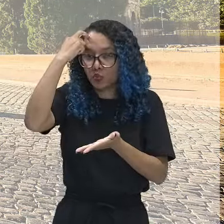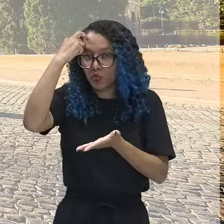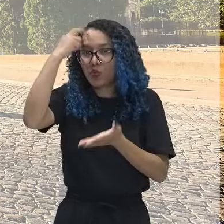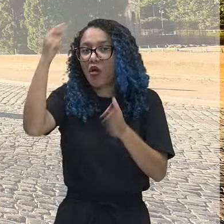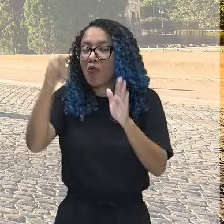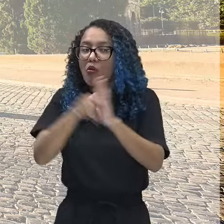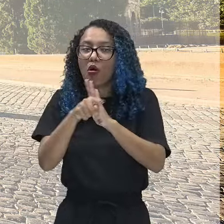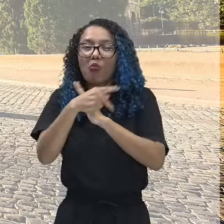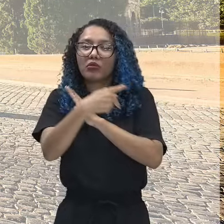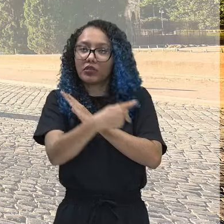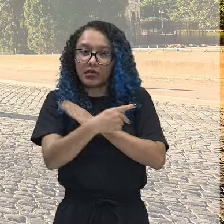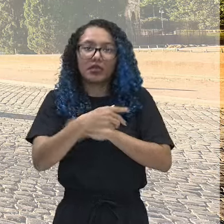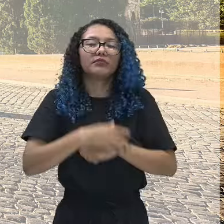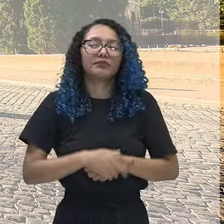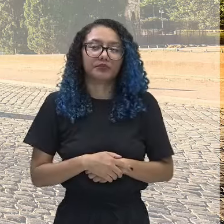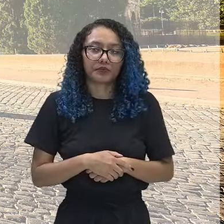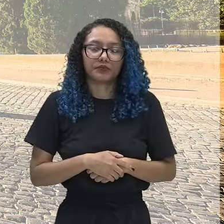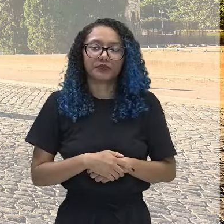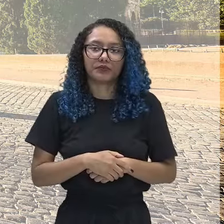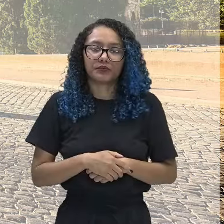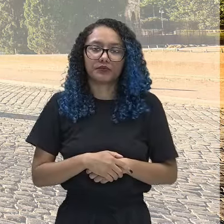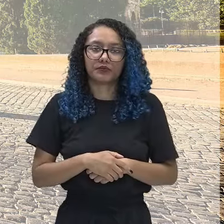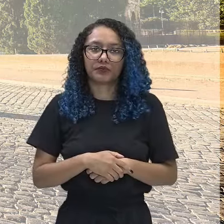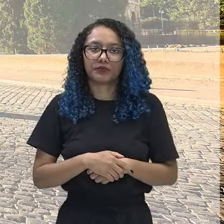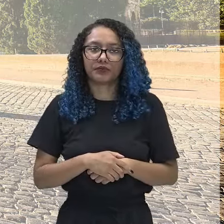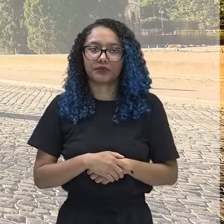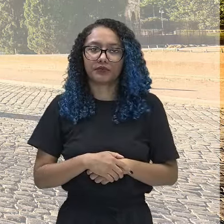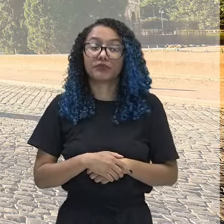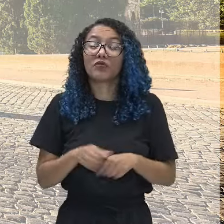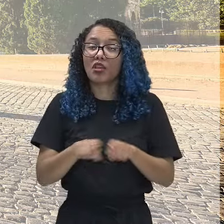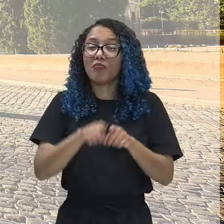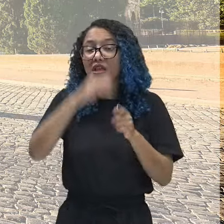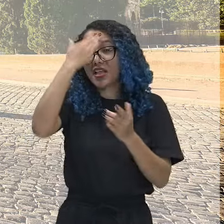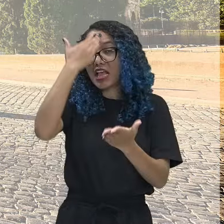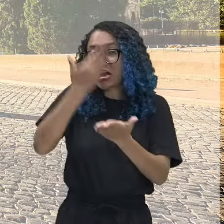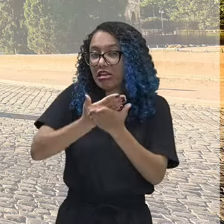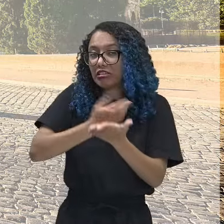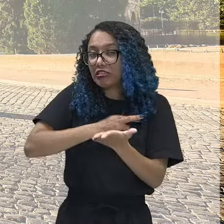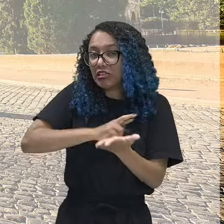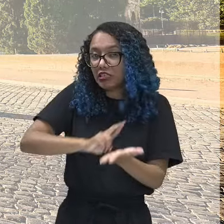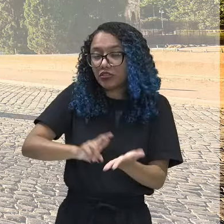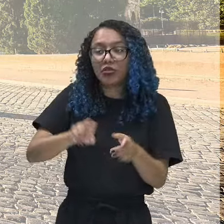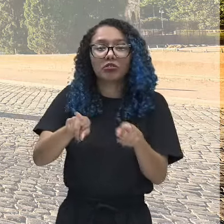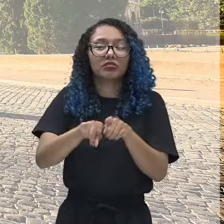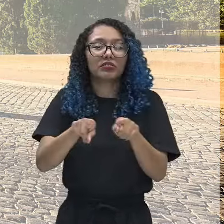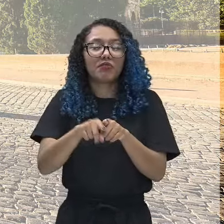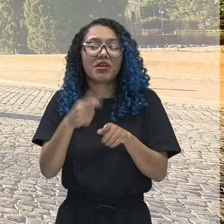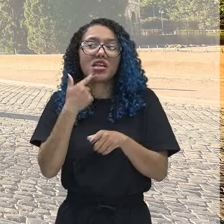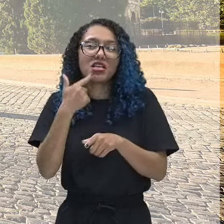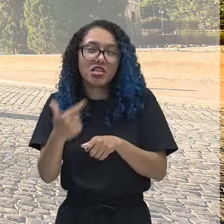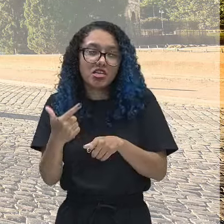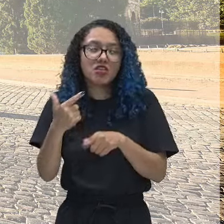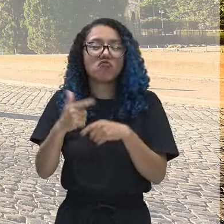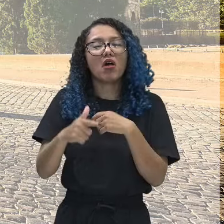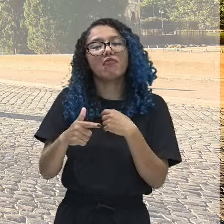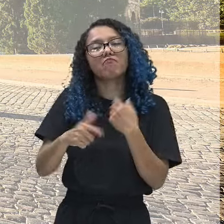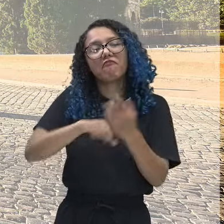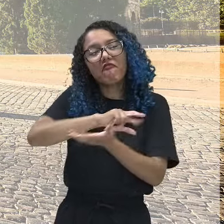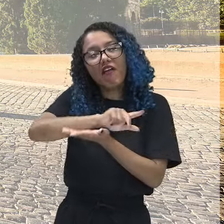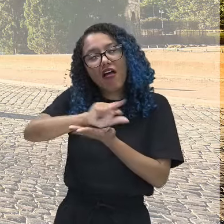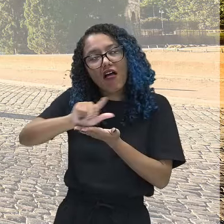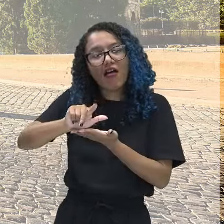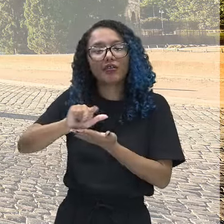a sua crença religiosa e também o seu idioma, sua língua, o seu falar. Dentre